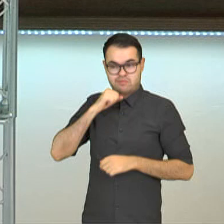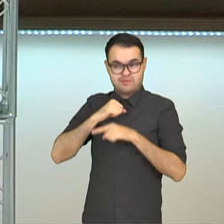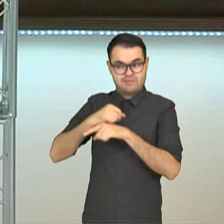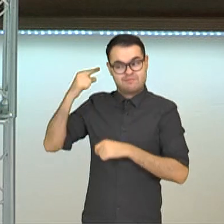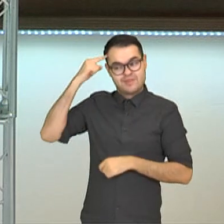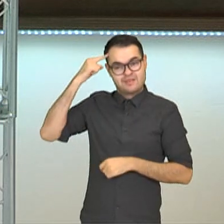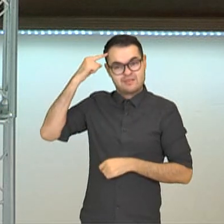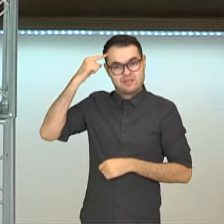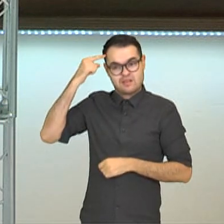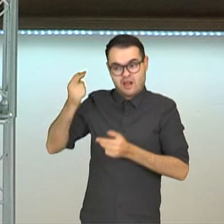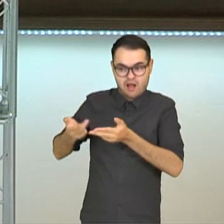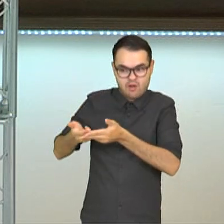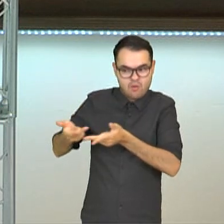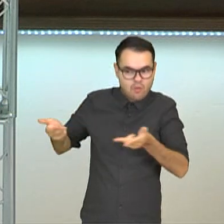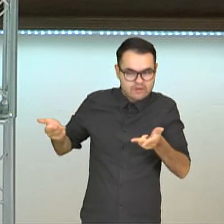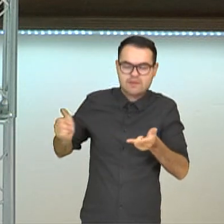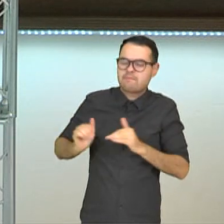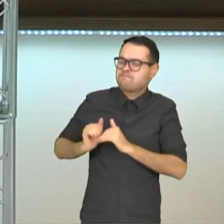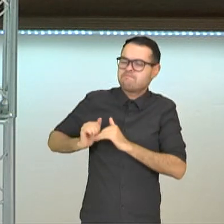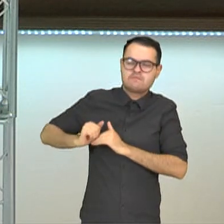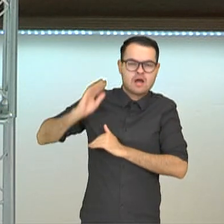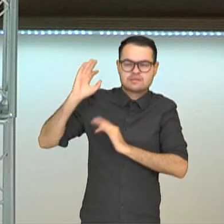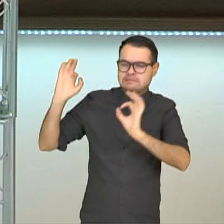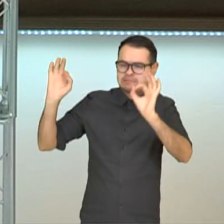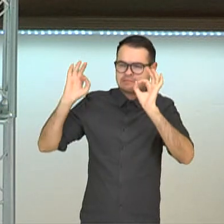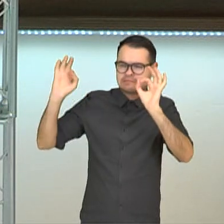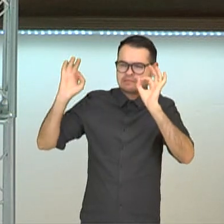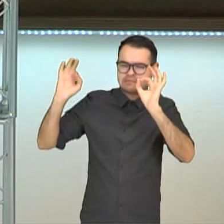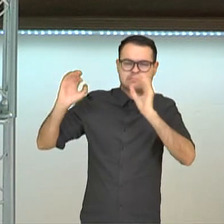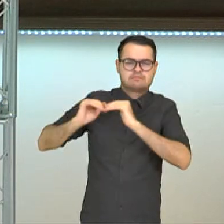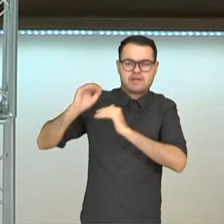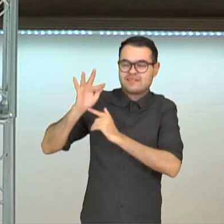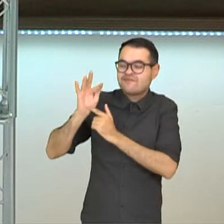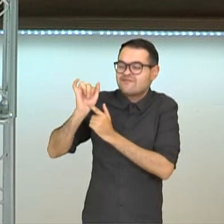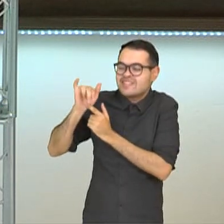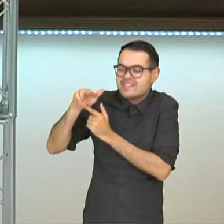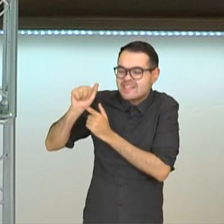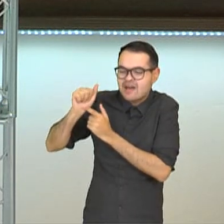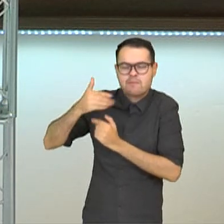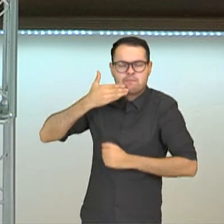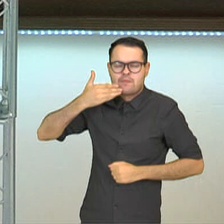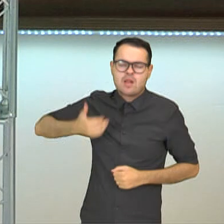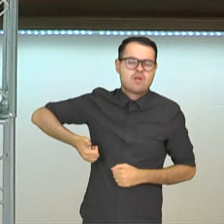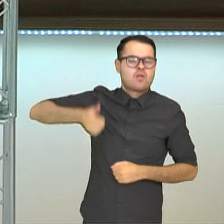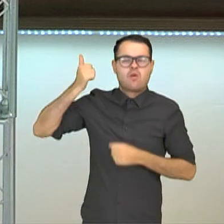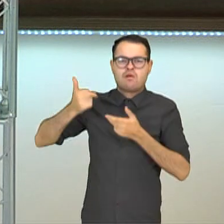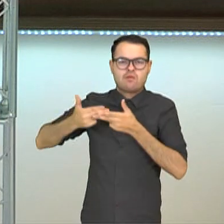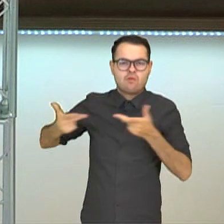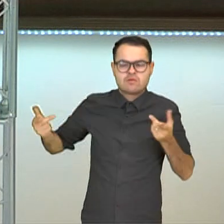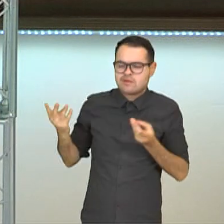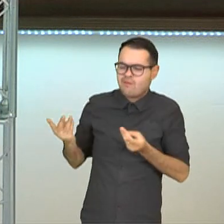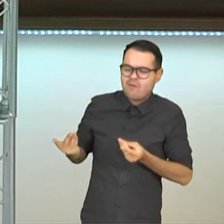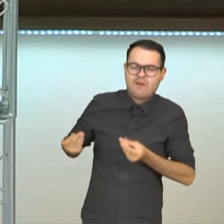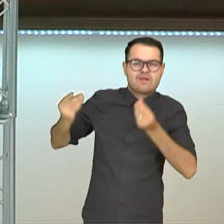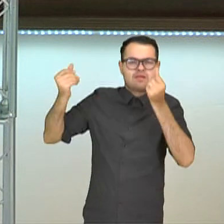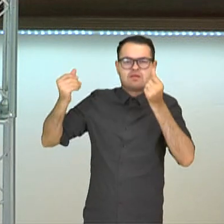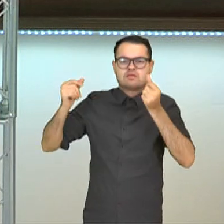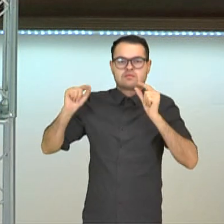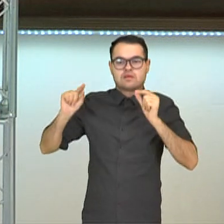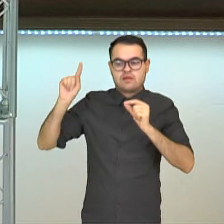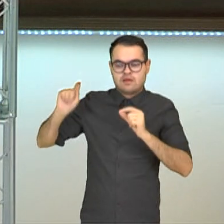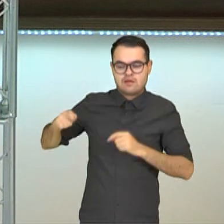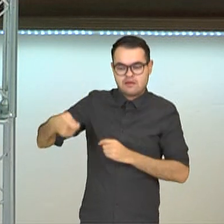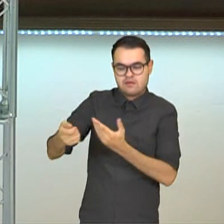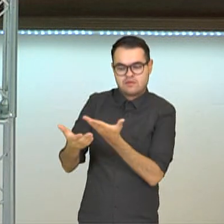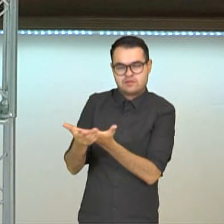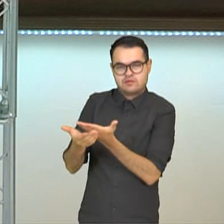achava que a coisa mais chique, mais requintada, a melhor coisa, de melhor qualidade, era o